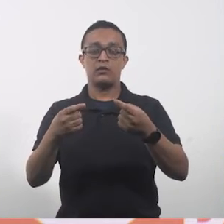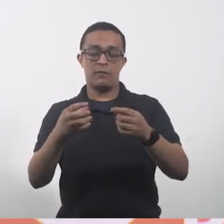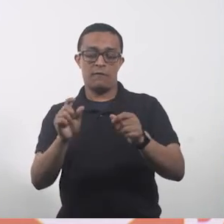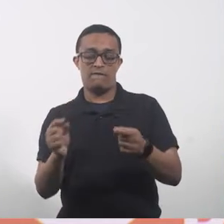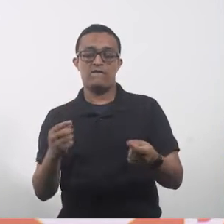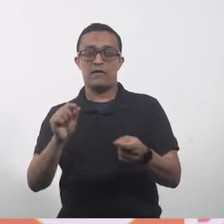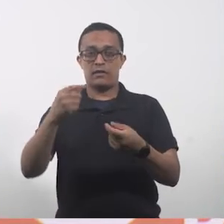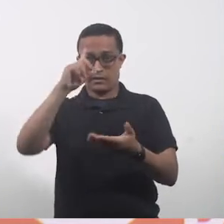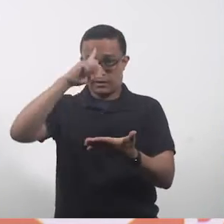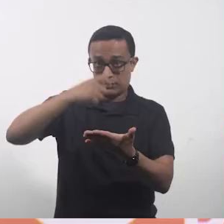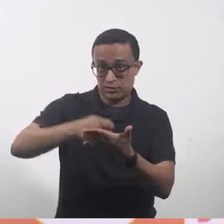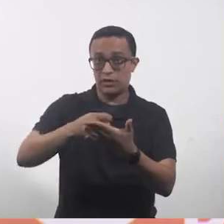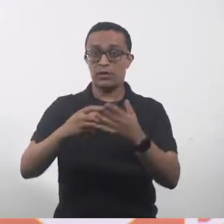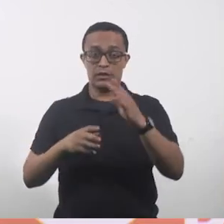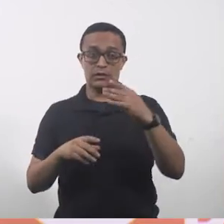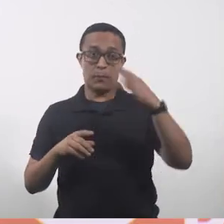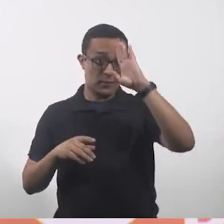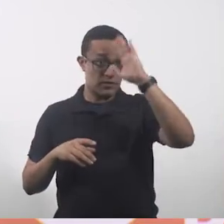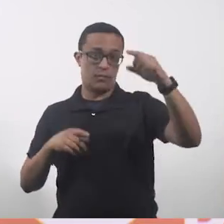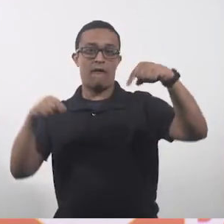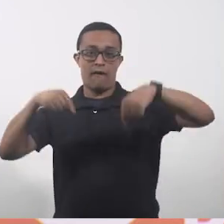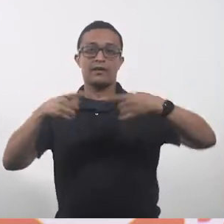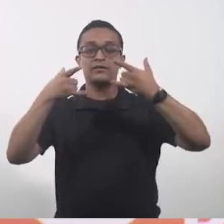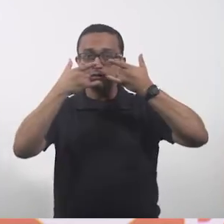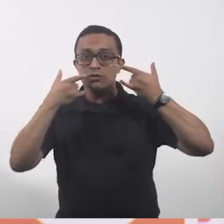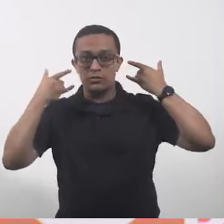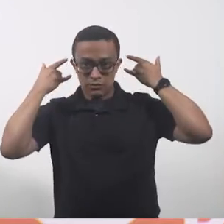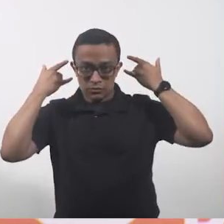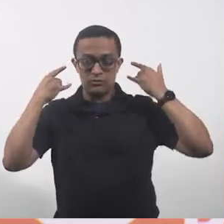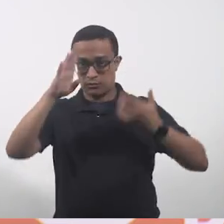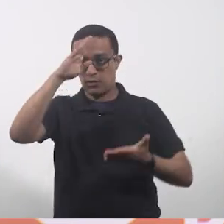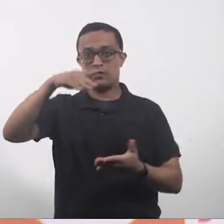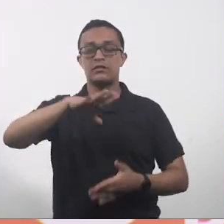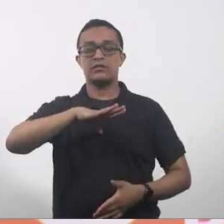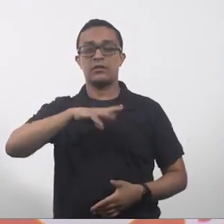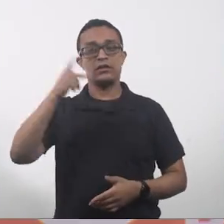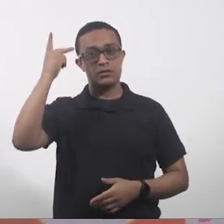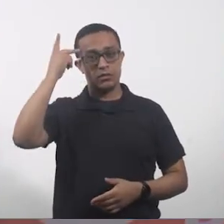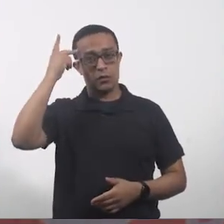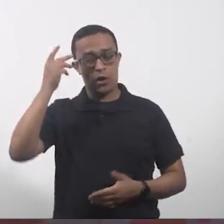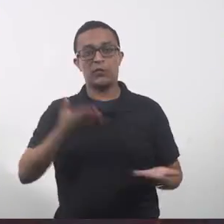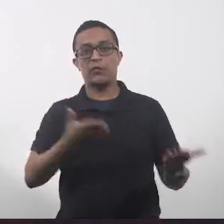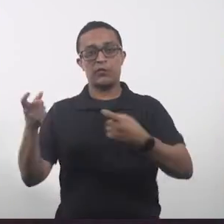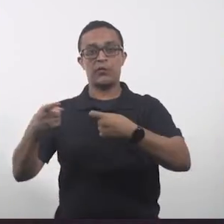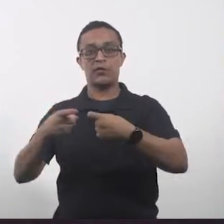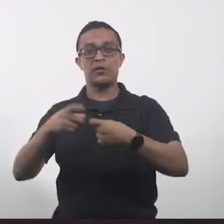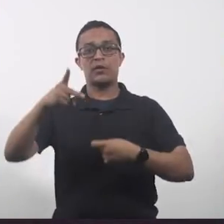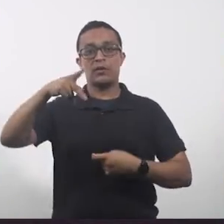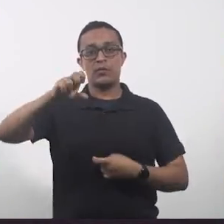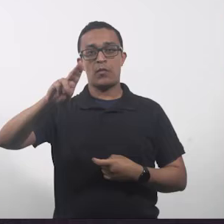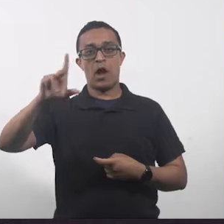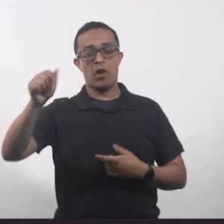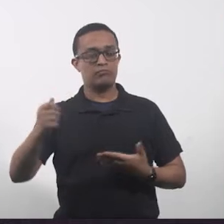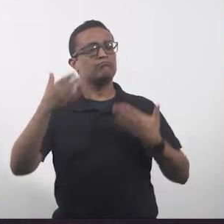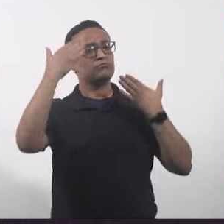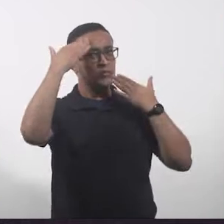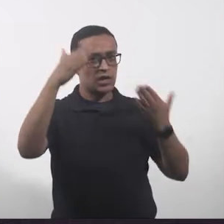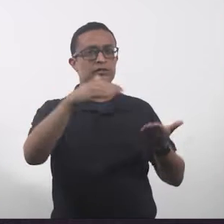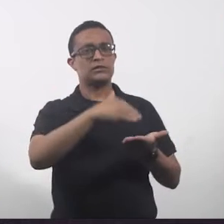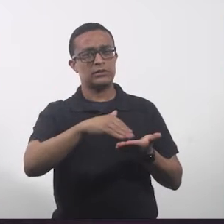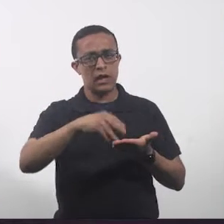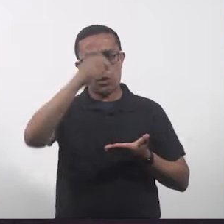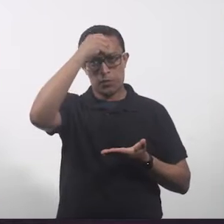particular o uso da máscara pela população da cidade de São Paulo. Então, doutora Paula. Obrigada, secretário, prefeito, bom